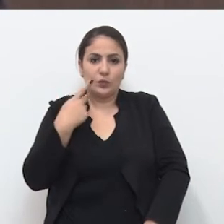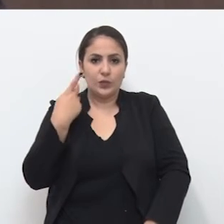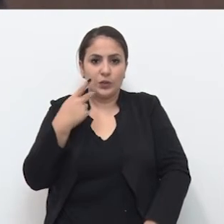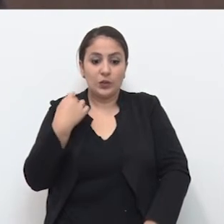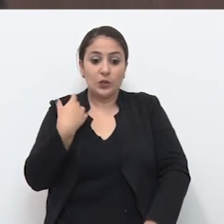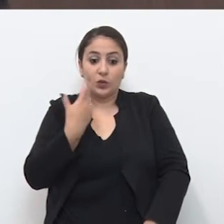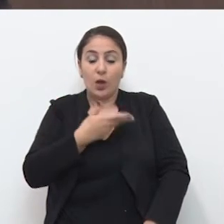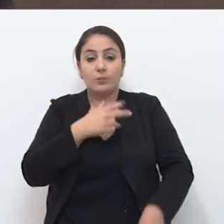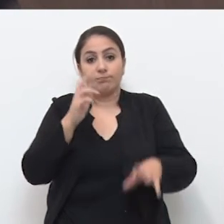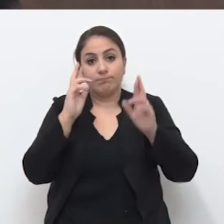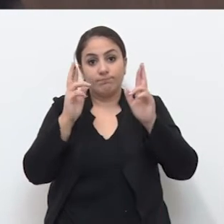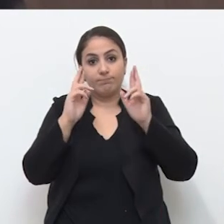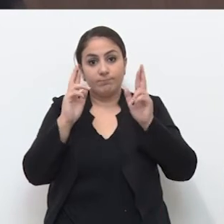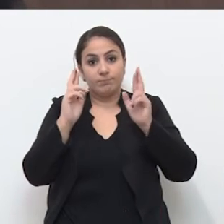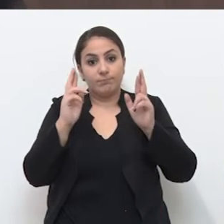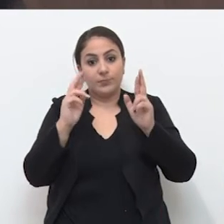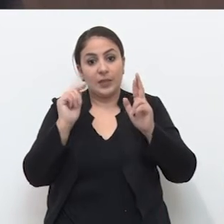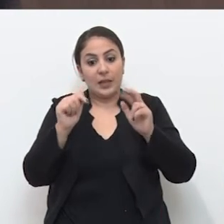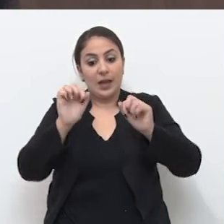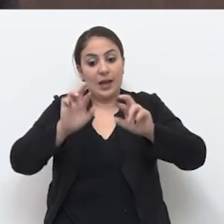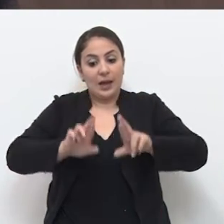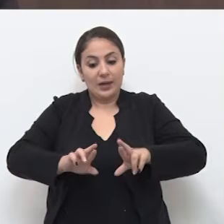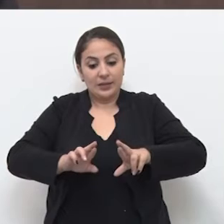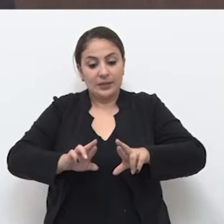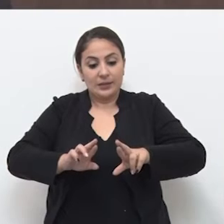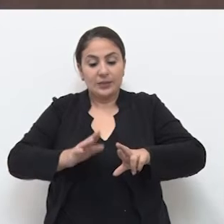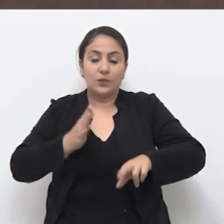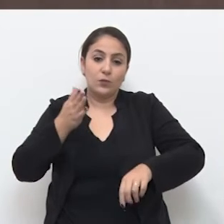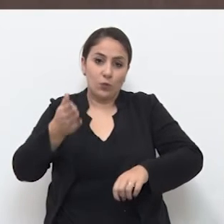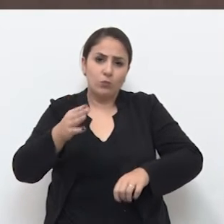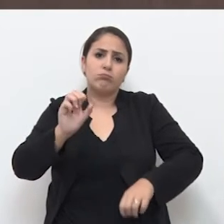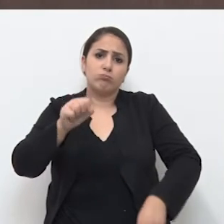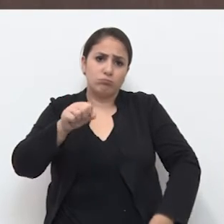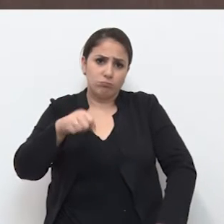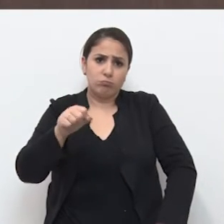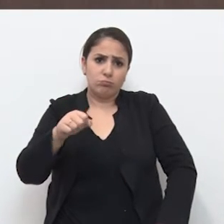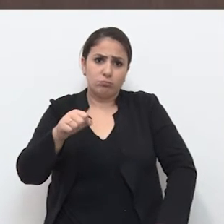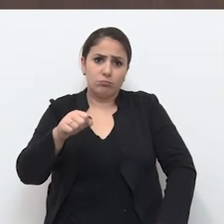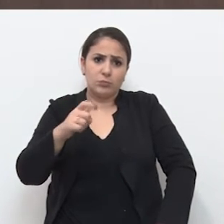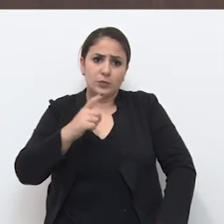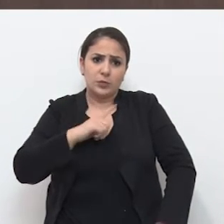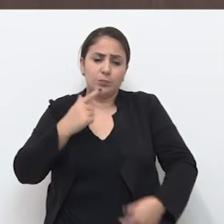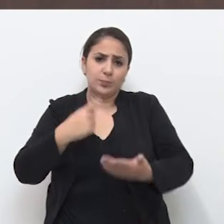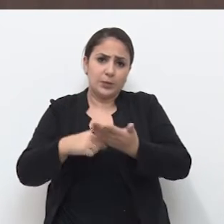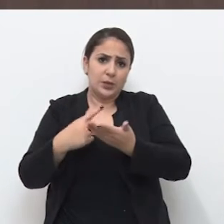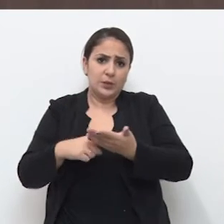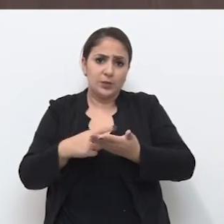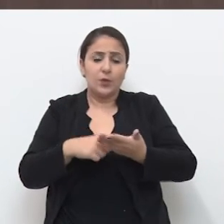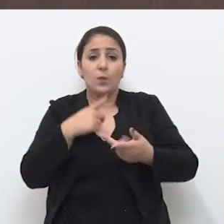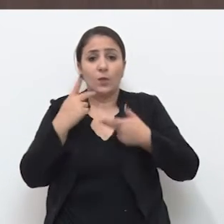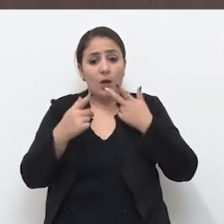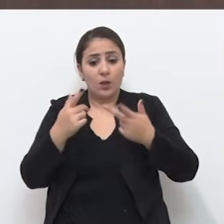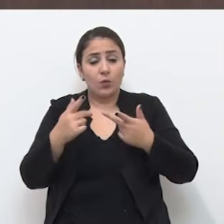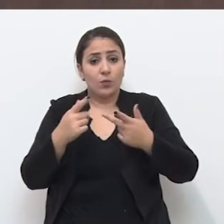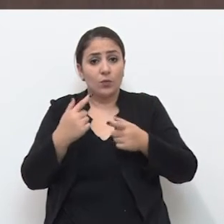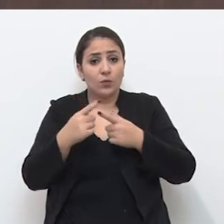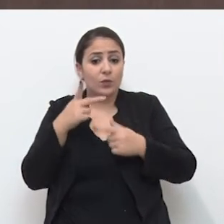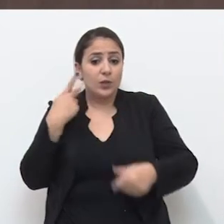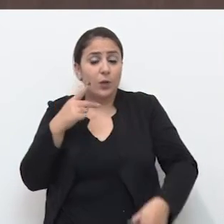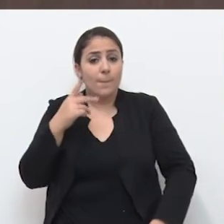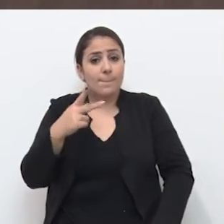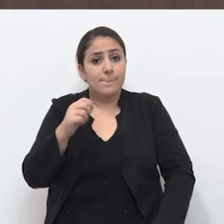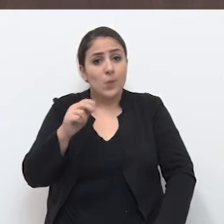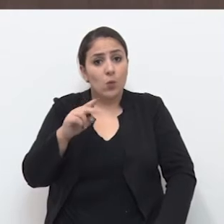porque todos nós esperamos que aquela área que foi, sim, um acerto, eu digo isso, vereador Paulo, né, que